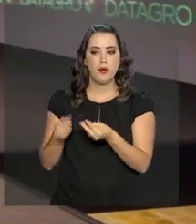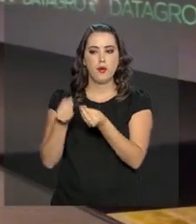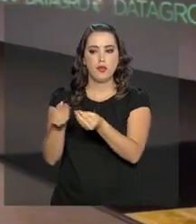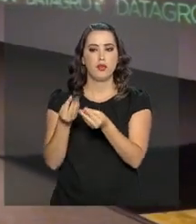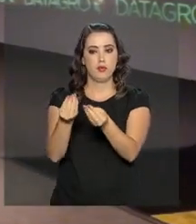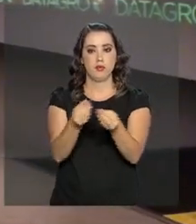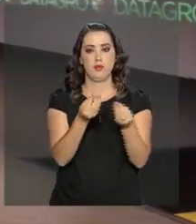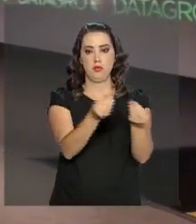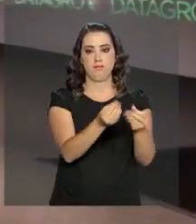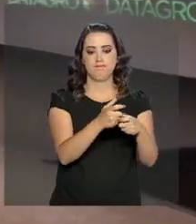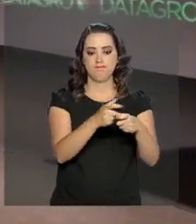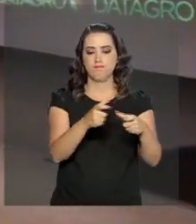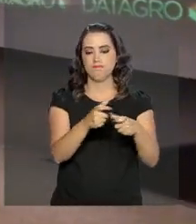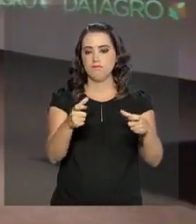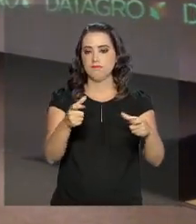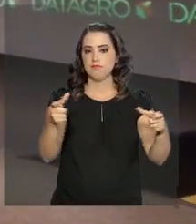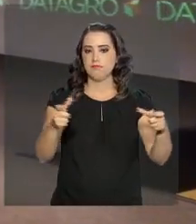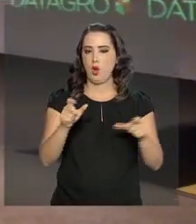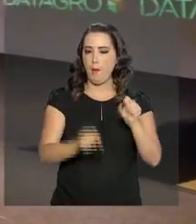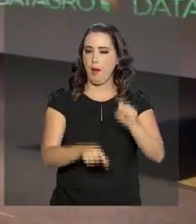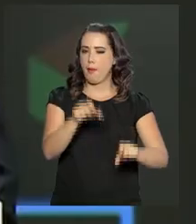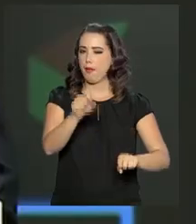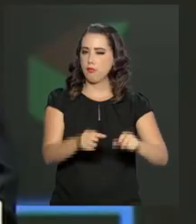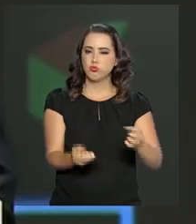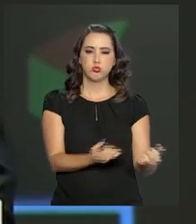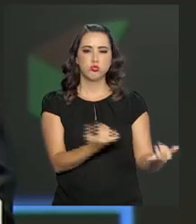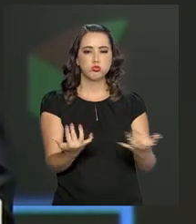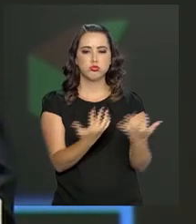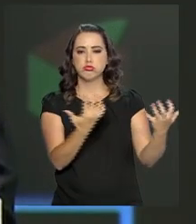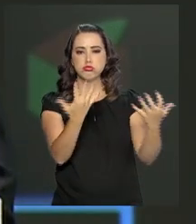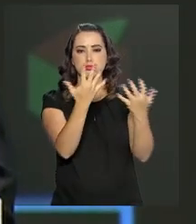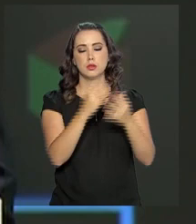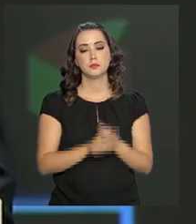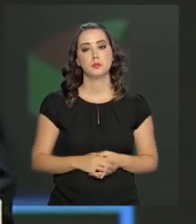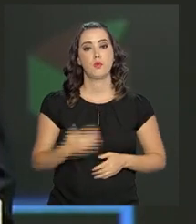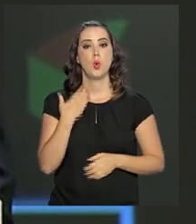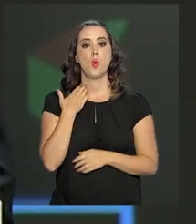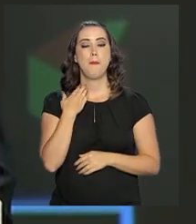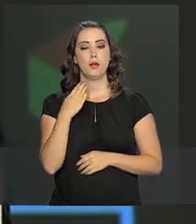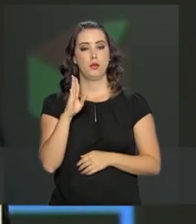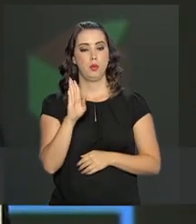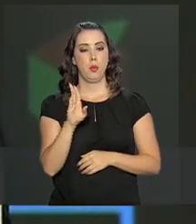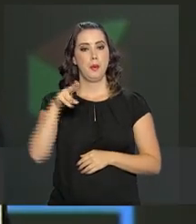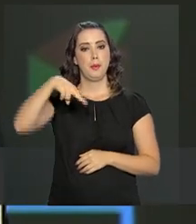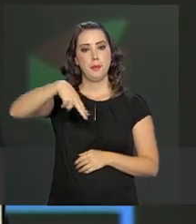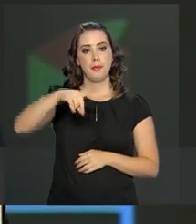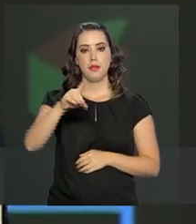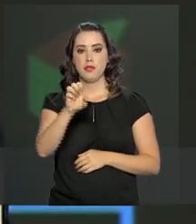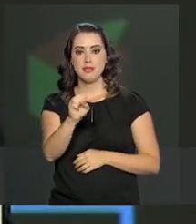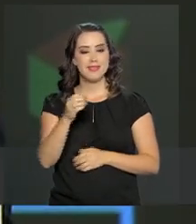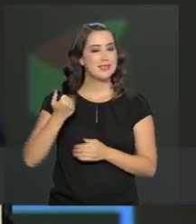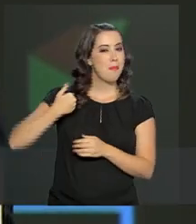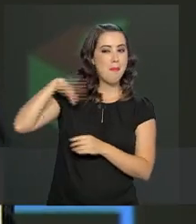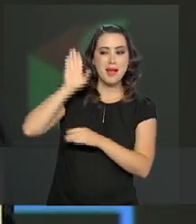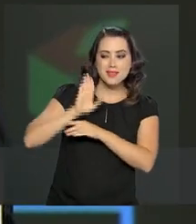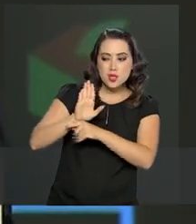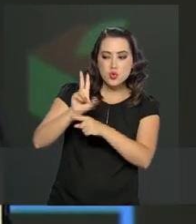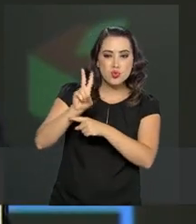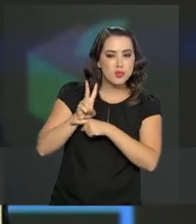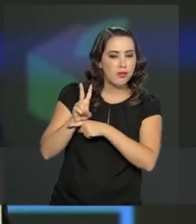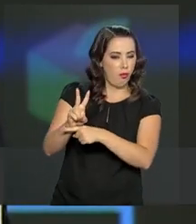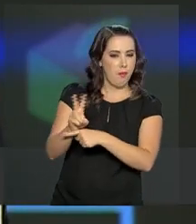para a ampliação da produção de biocombustível no país. O BNDES é o maior financiador do investimento e desenvolvimento do